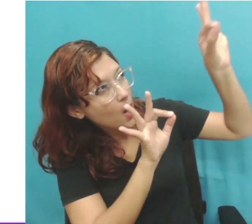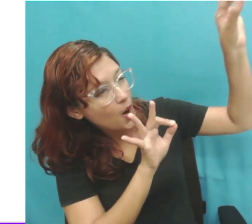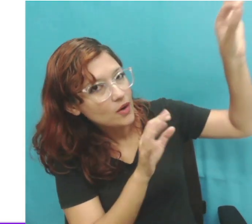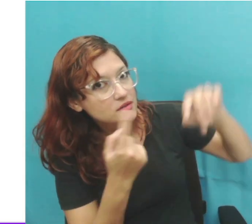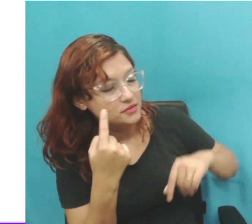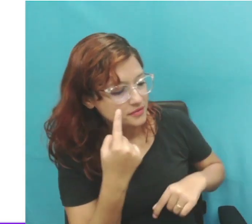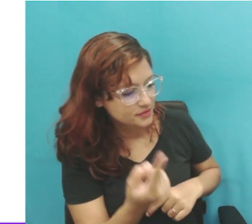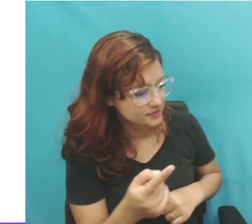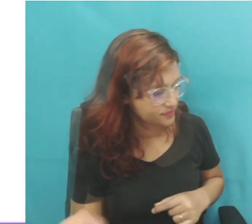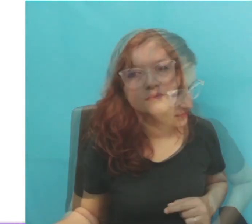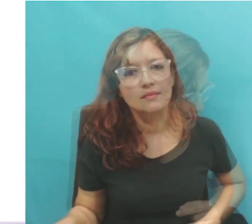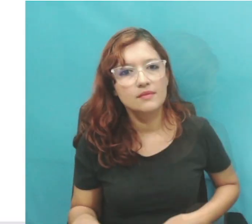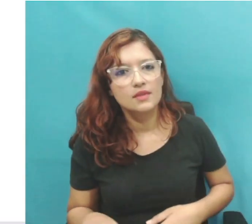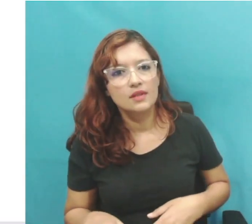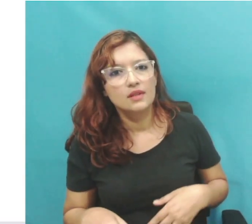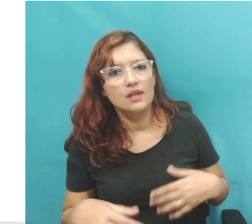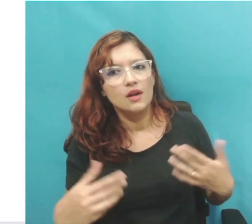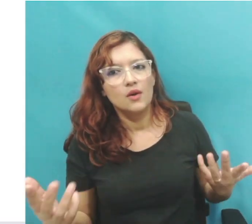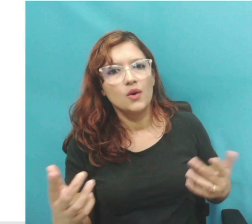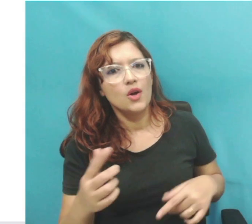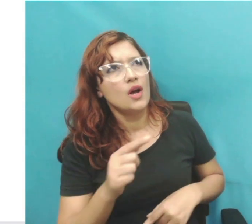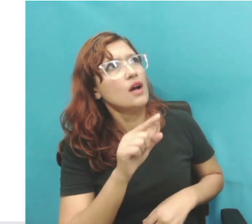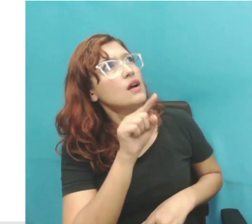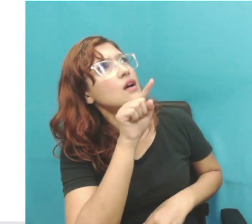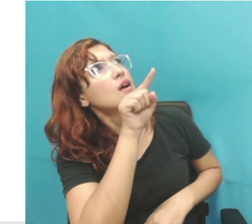Um disco voador.